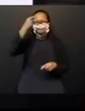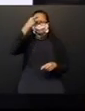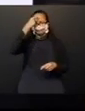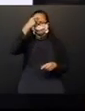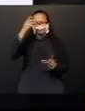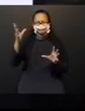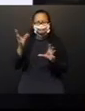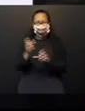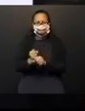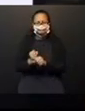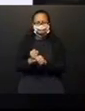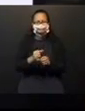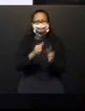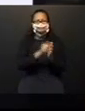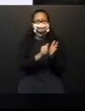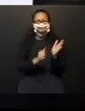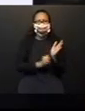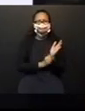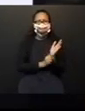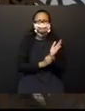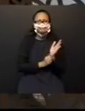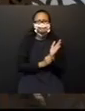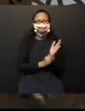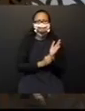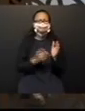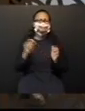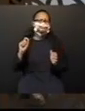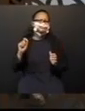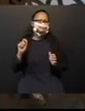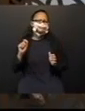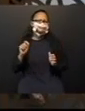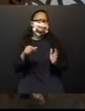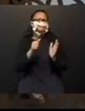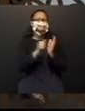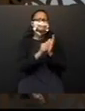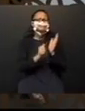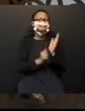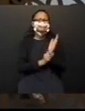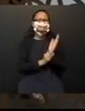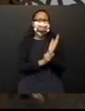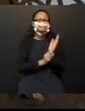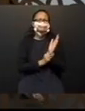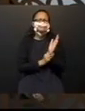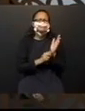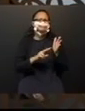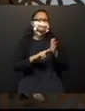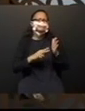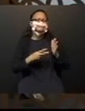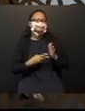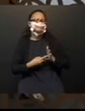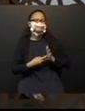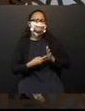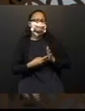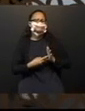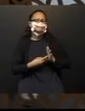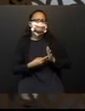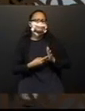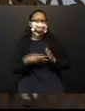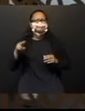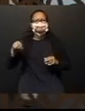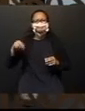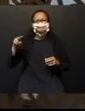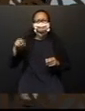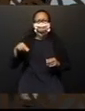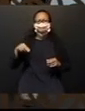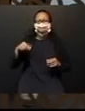algoritmo. Ô, professora, mas o que é algoritmo? Eu nunca ouvi falar esse nome.